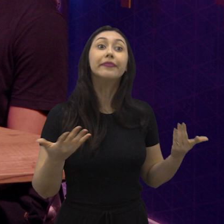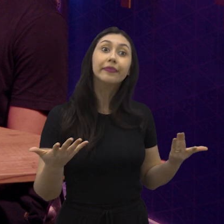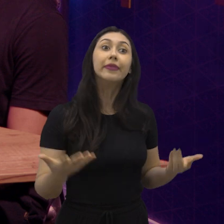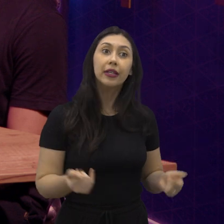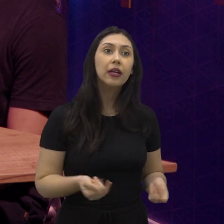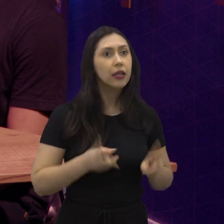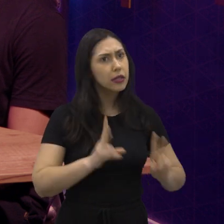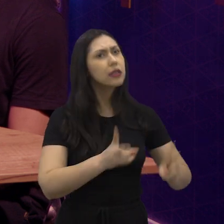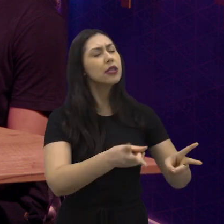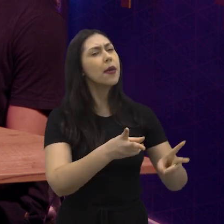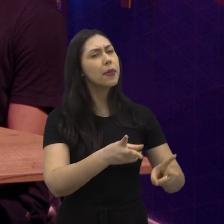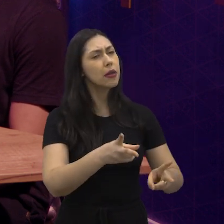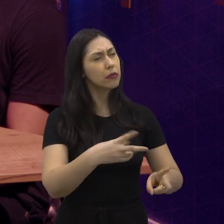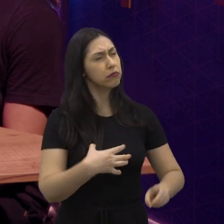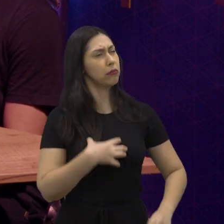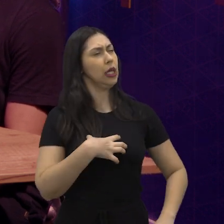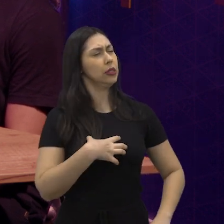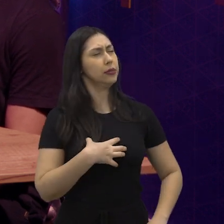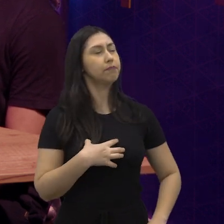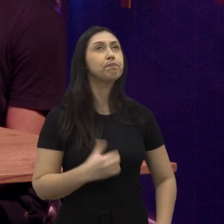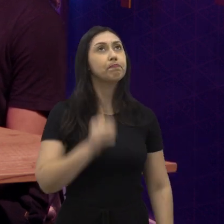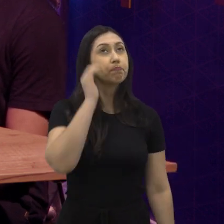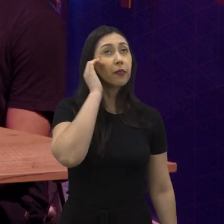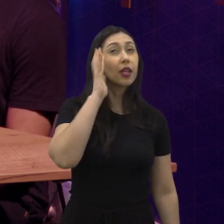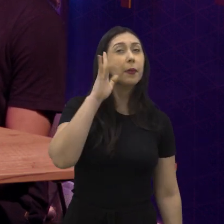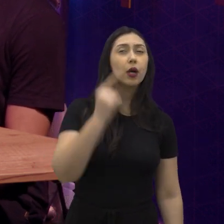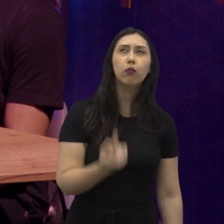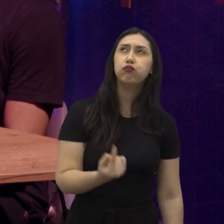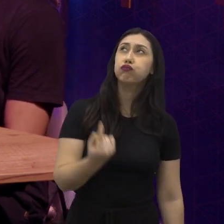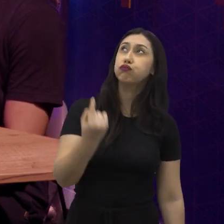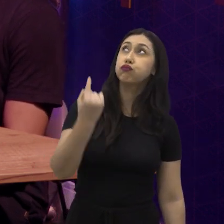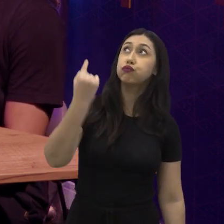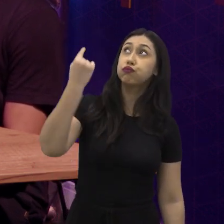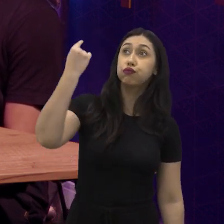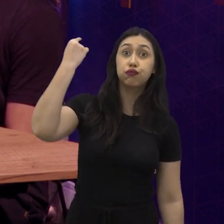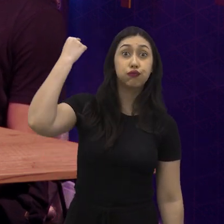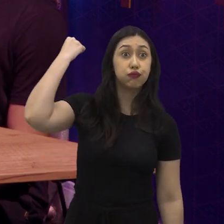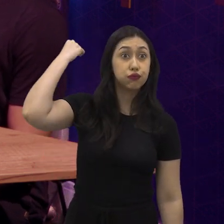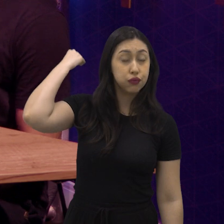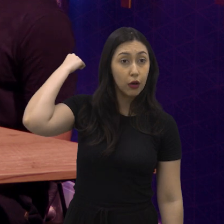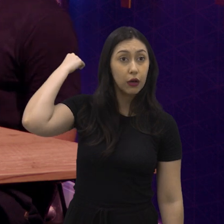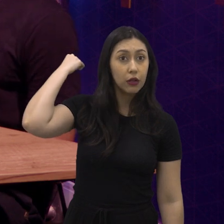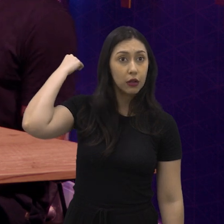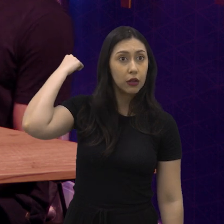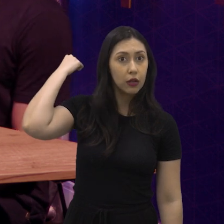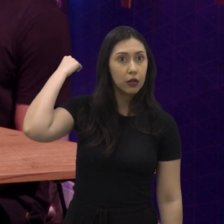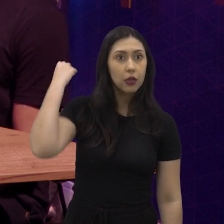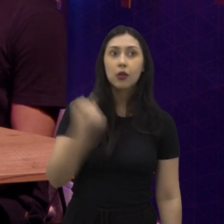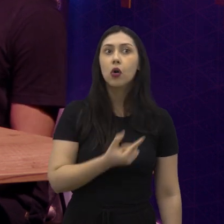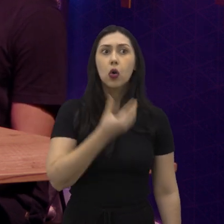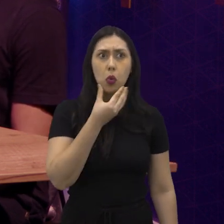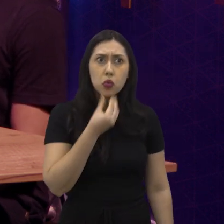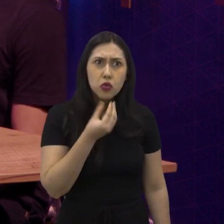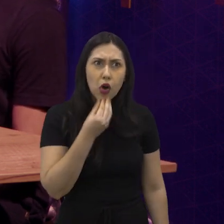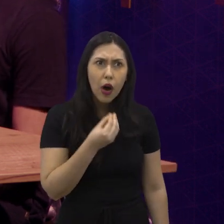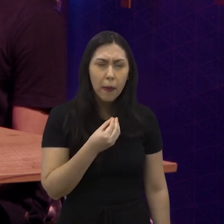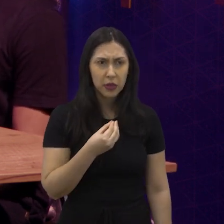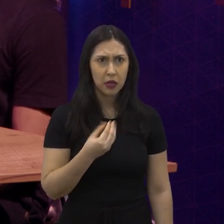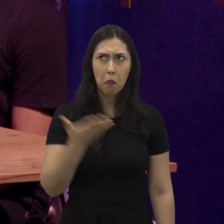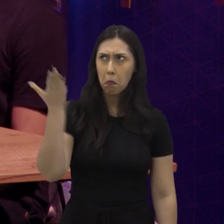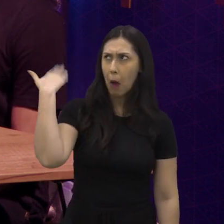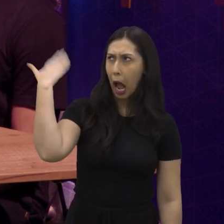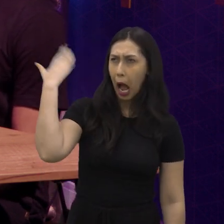e sempre esteve com a gente, né? Se a gente parar para pensar, então, né, lá nas origens, Samu, como você disse, os homens das